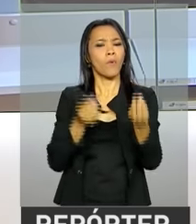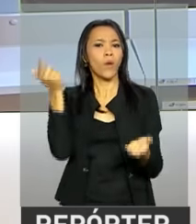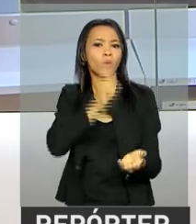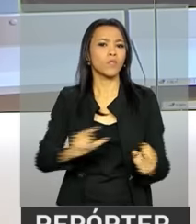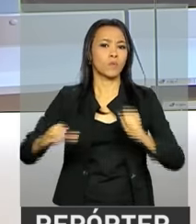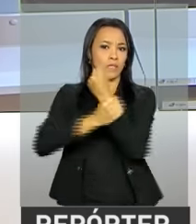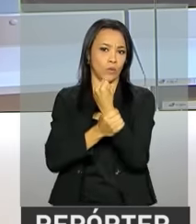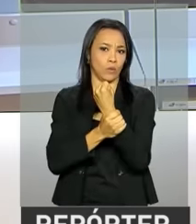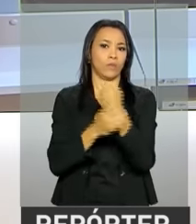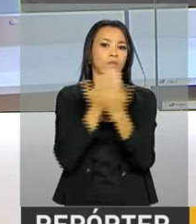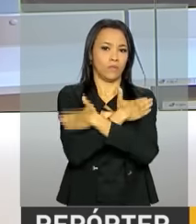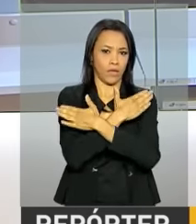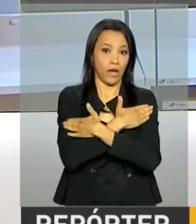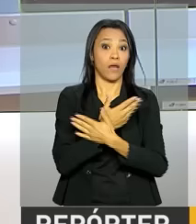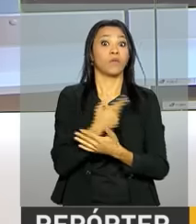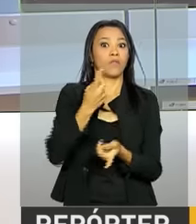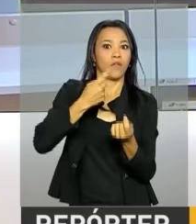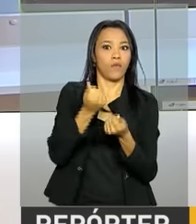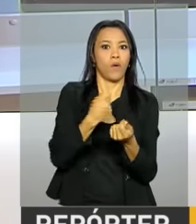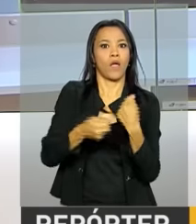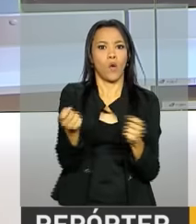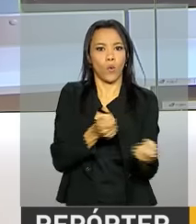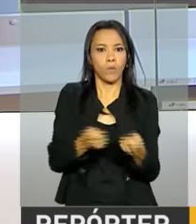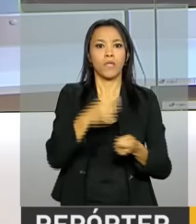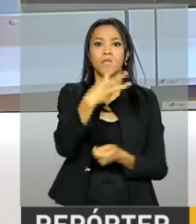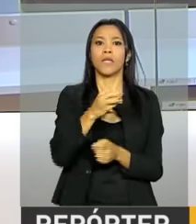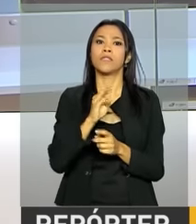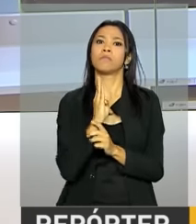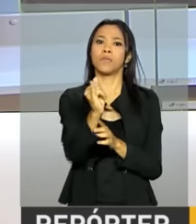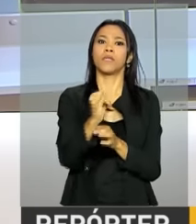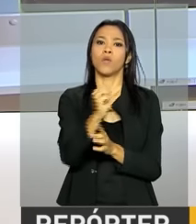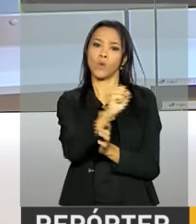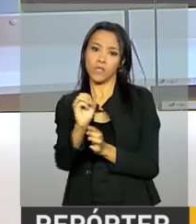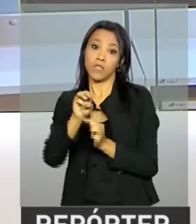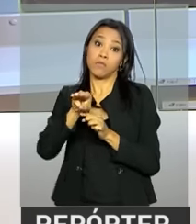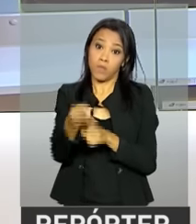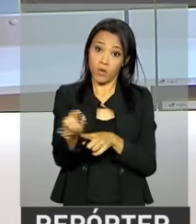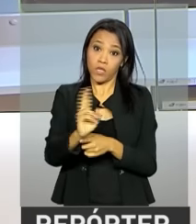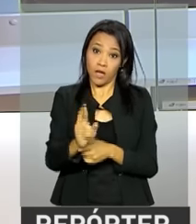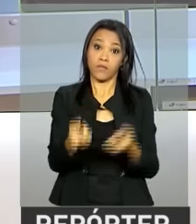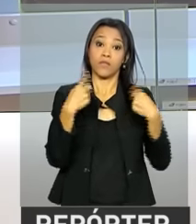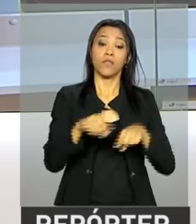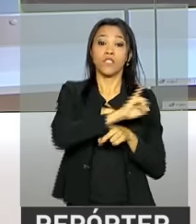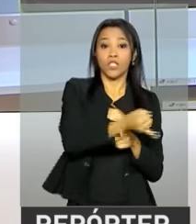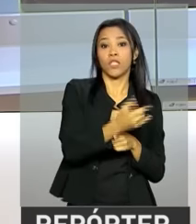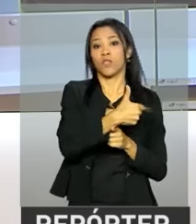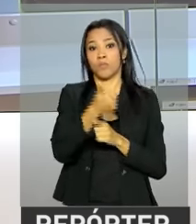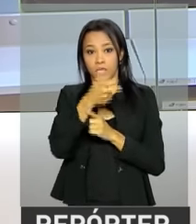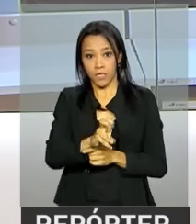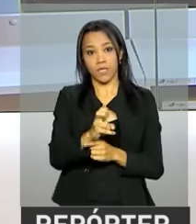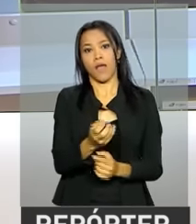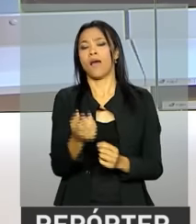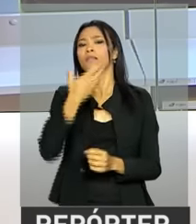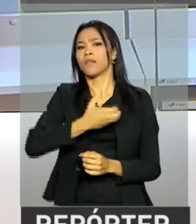seguro desemprego gerou uma economia de R bilhões 800 milhões deais ao país de janeiro de 2015 a dezembro do ano